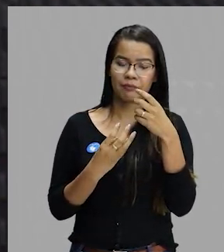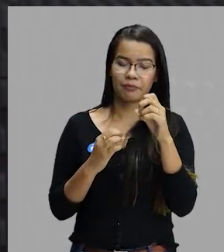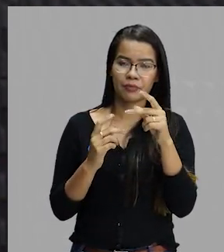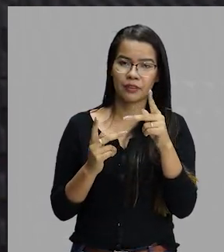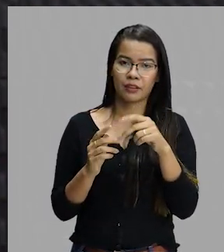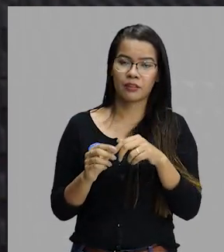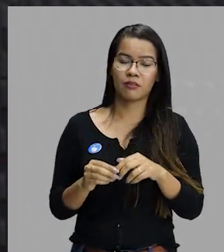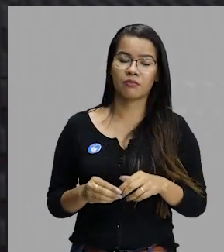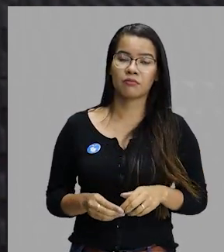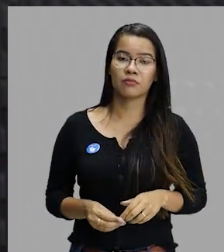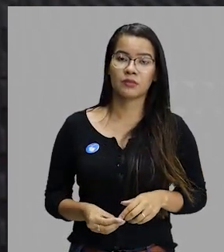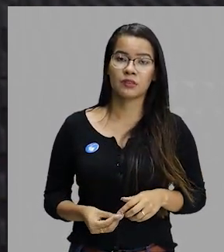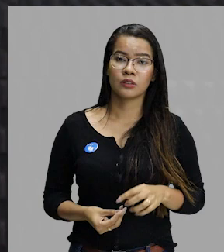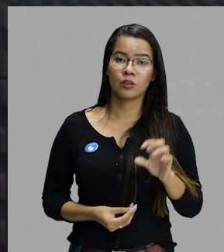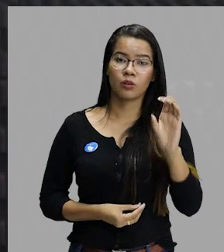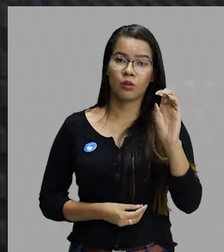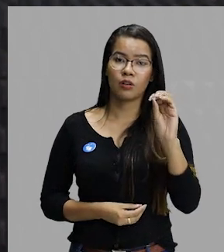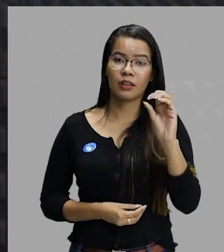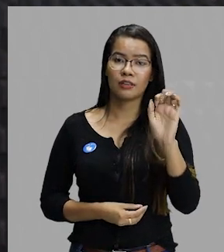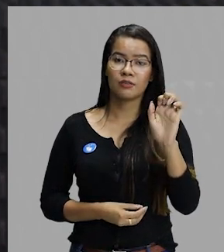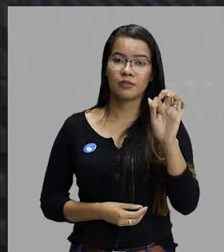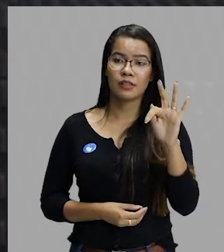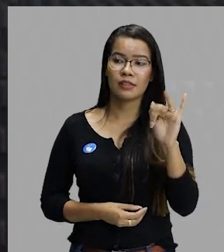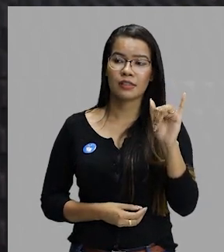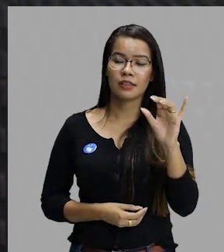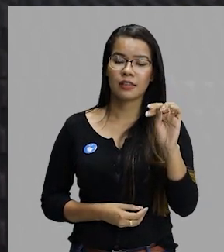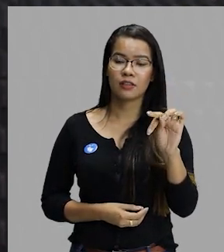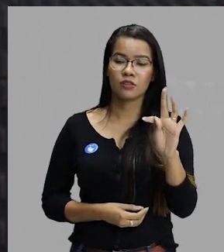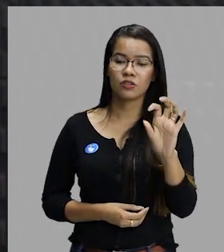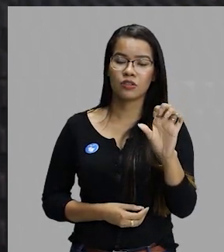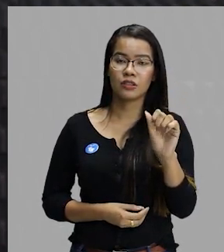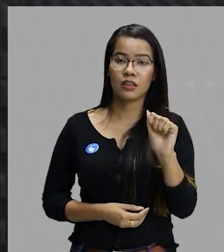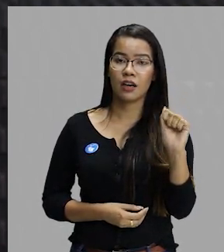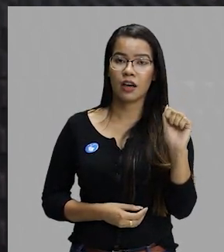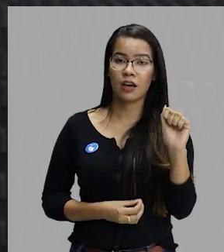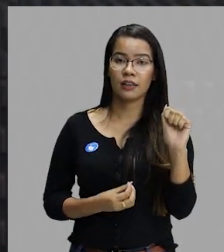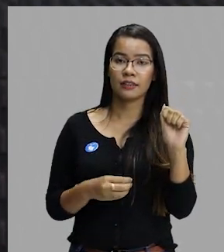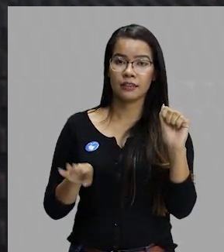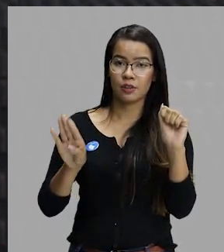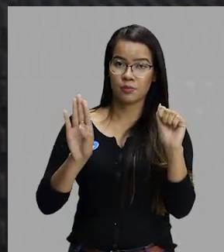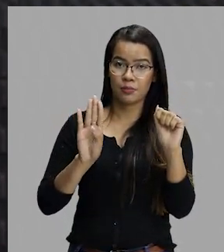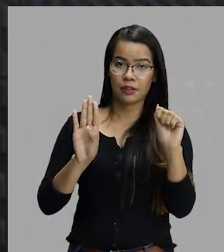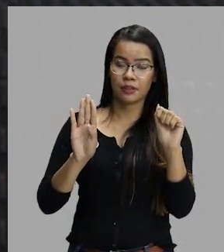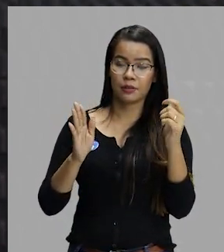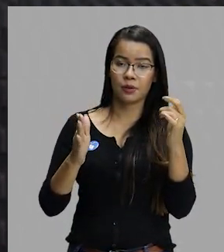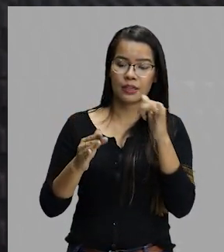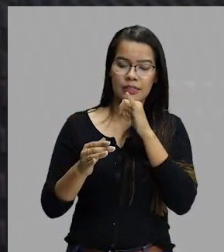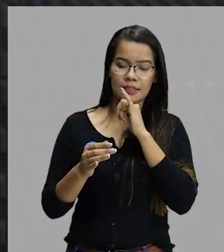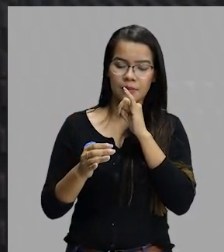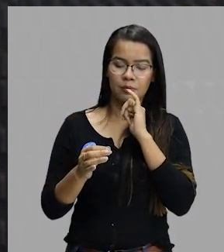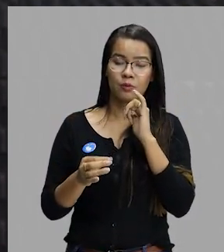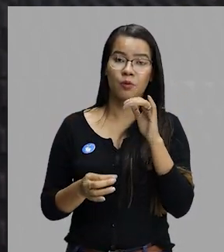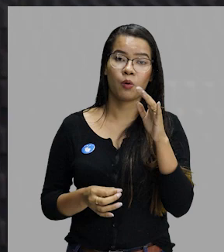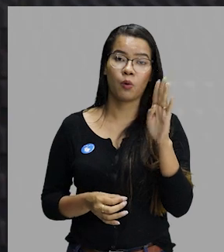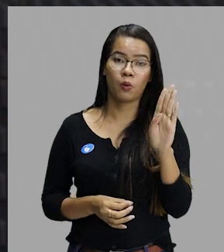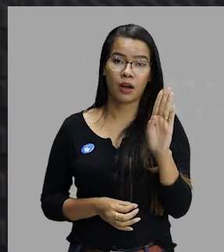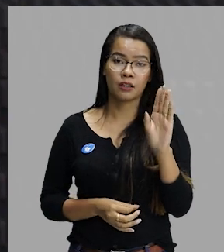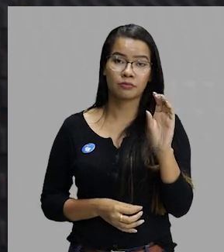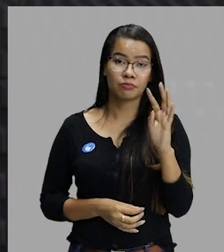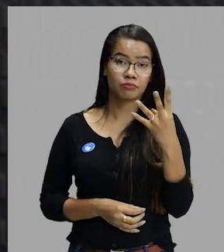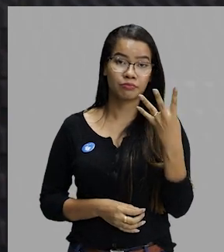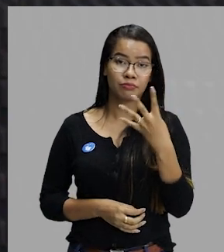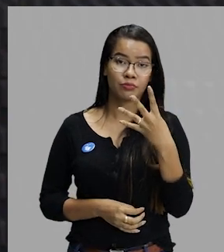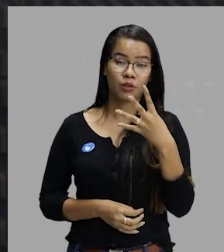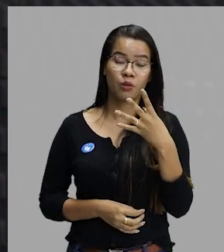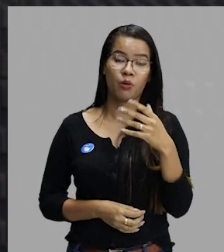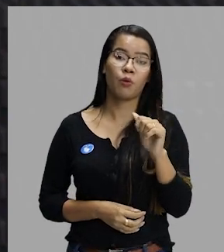Ok? Coeficiente a e o coeficiente b. Professor, esse exemplo 4 aí, o a é 2. Mas